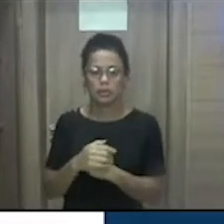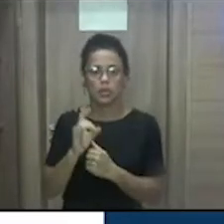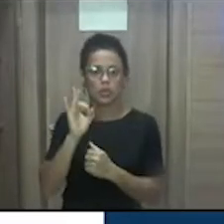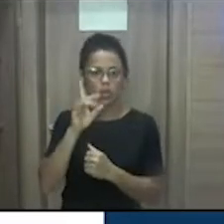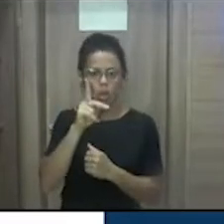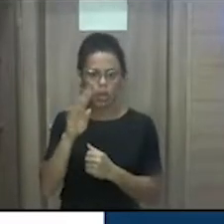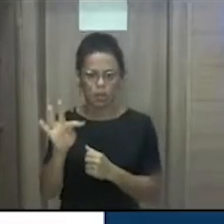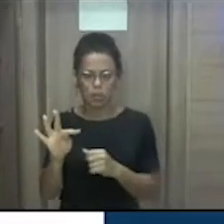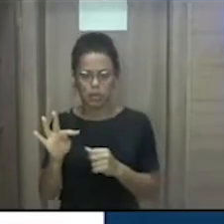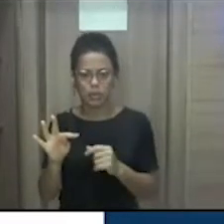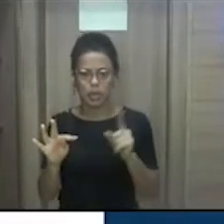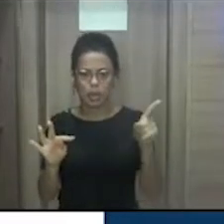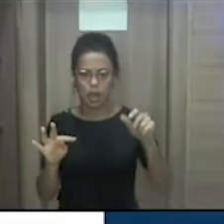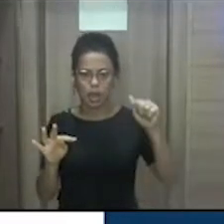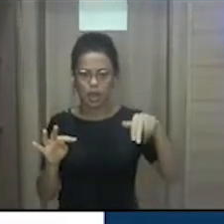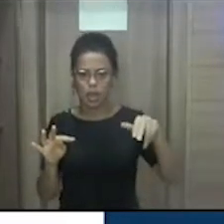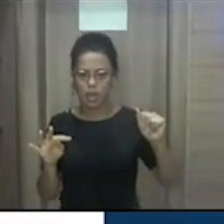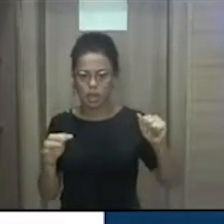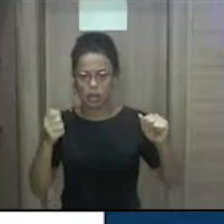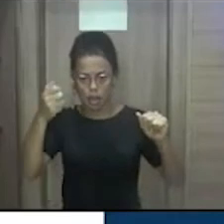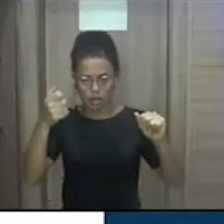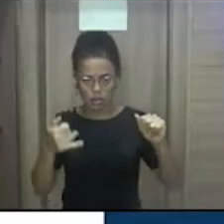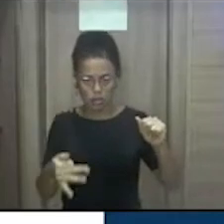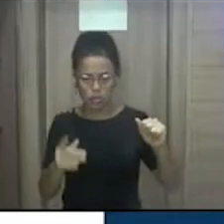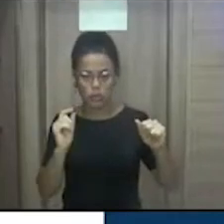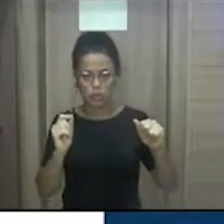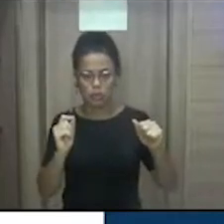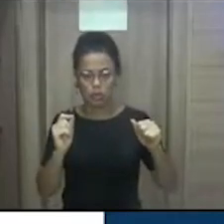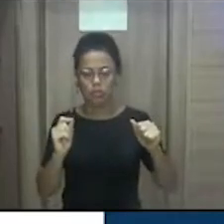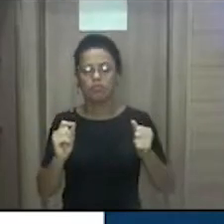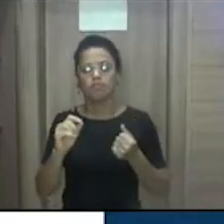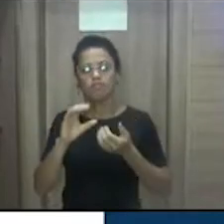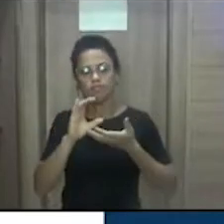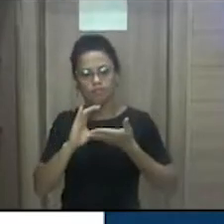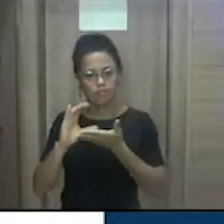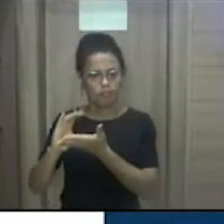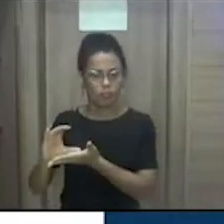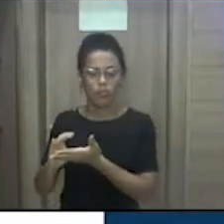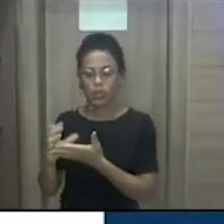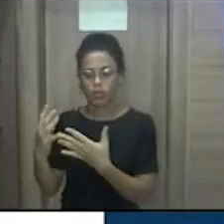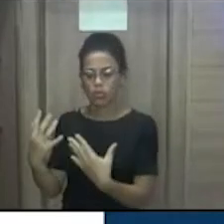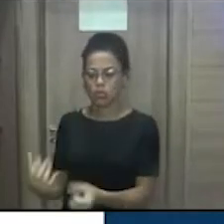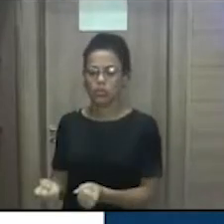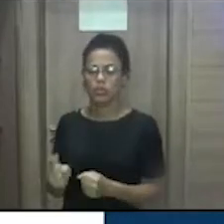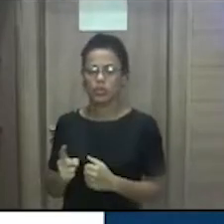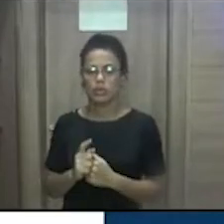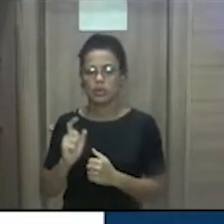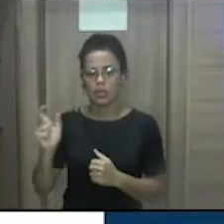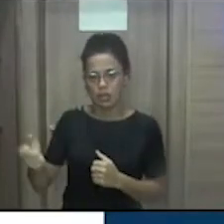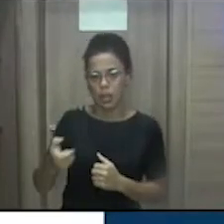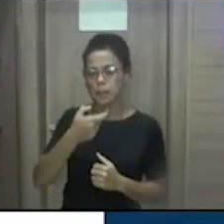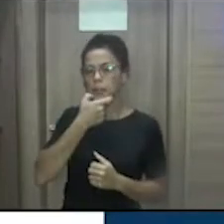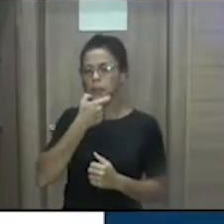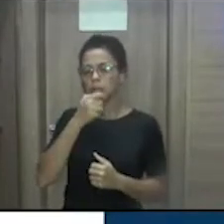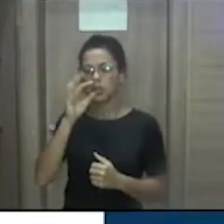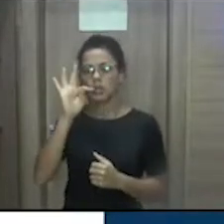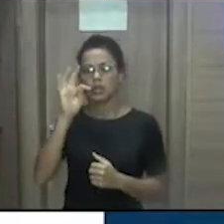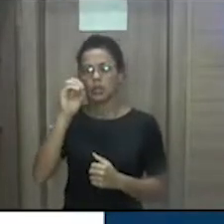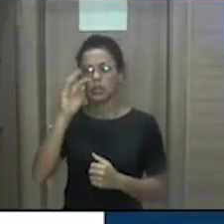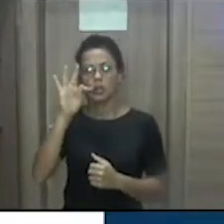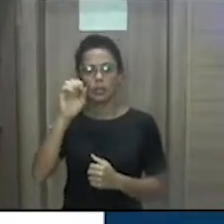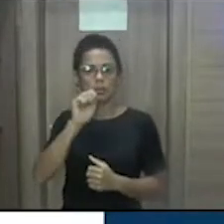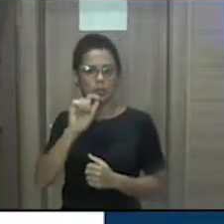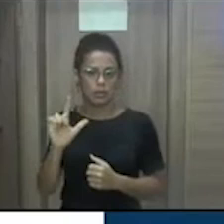a Ana Maria mostrou, capitais, a maioria delas ofertando apenas prótese total, né? E a criação de recursos